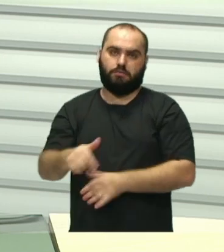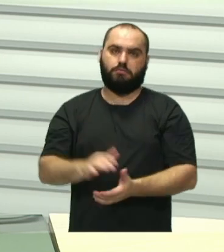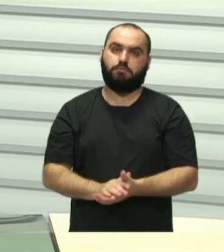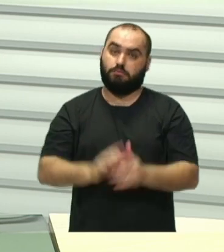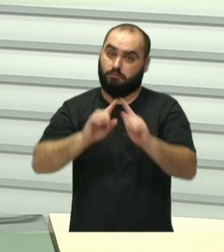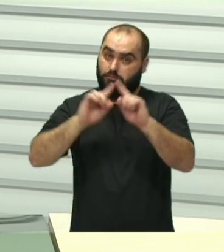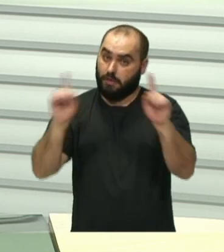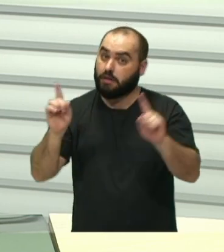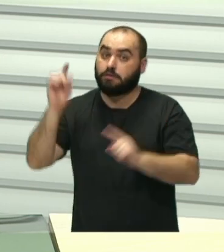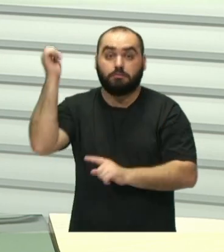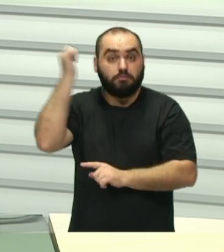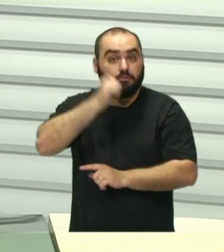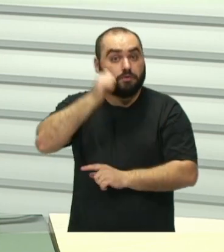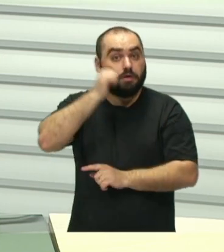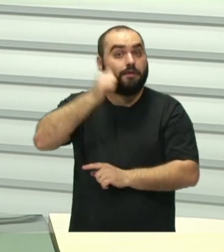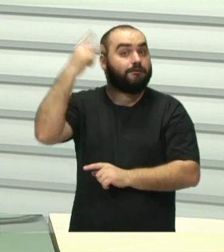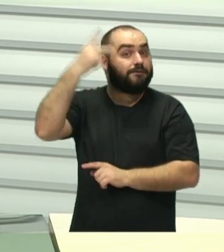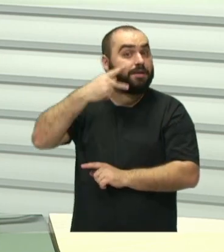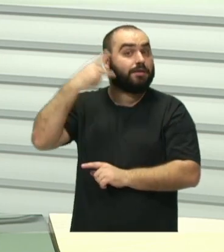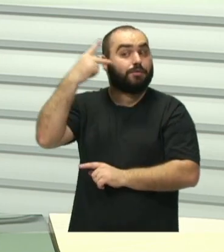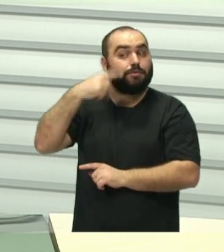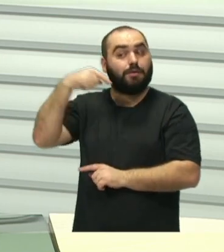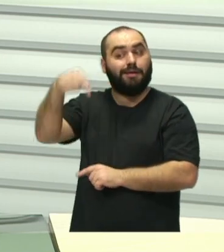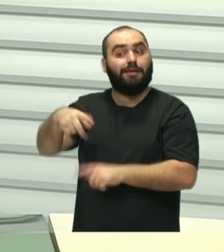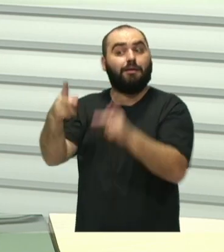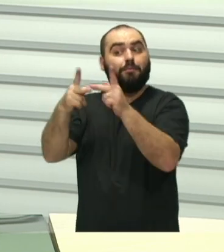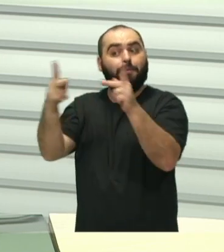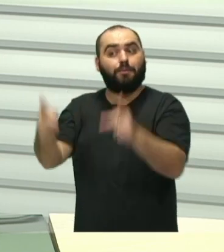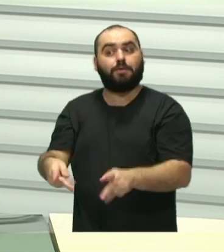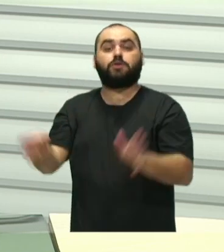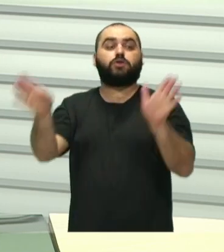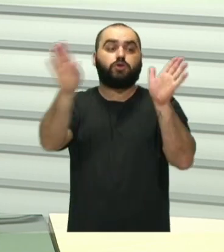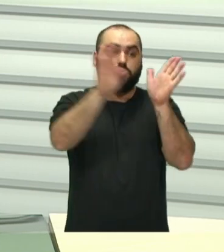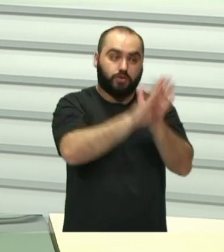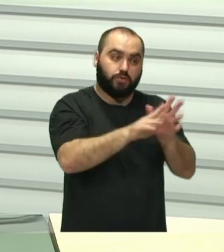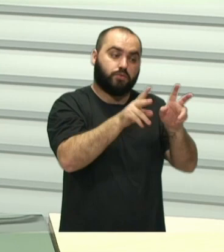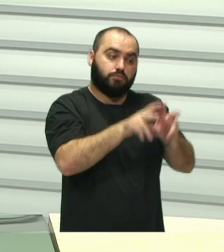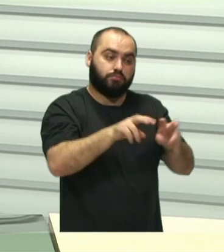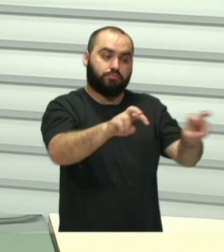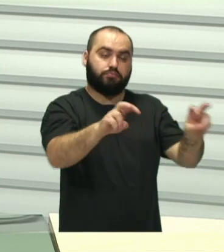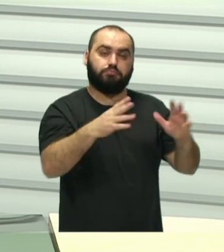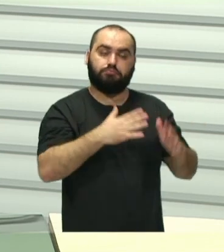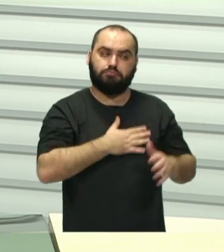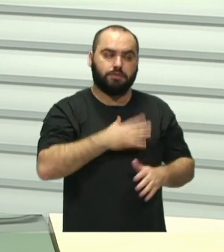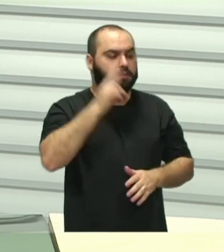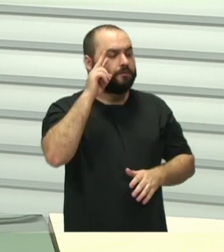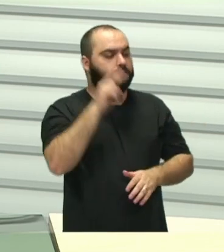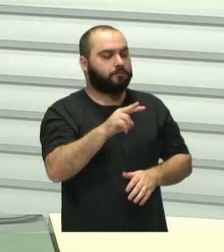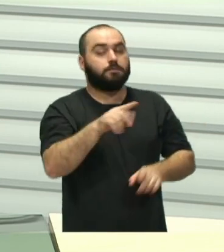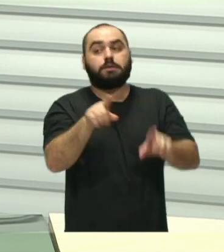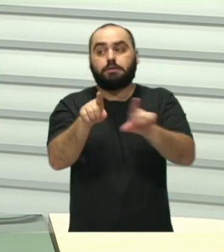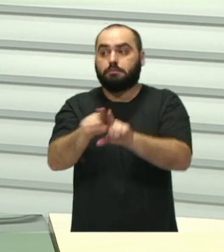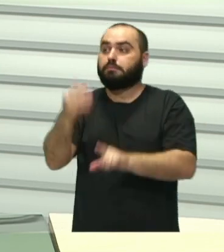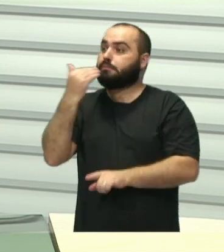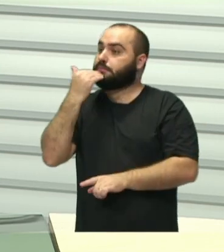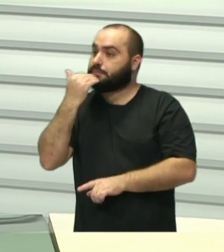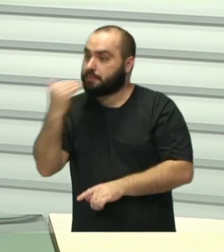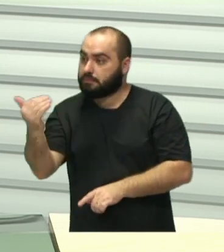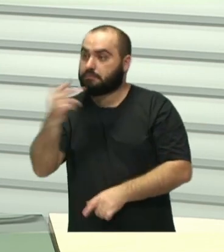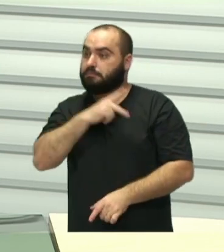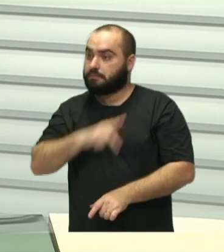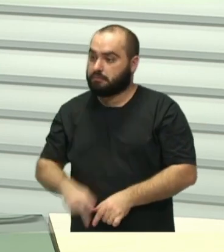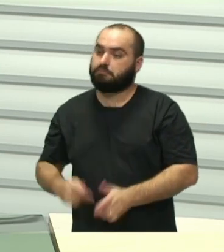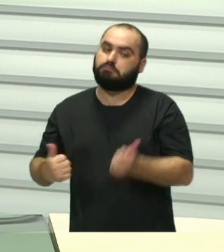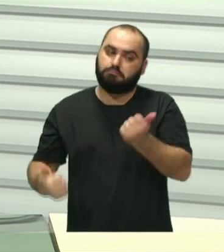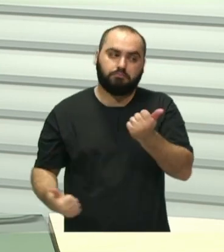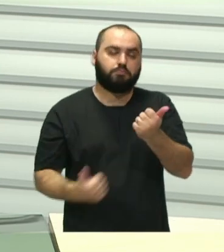matéria que as mulheres né as vereadoras da procuradoria encaminhar a casa como também formularam pedido à presidência presidência